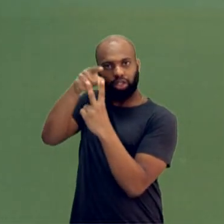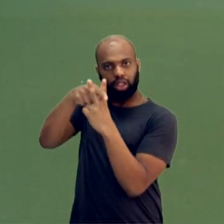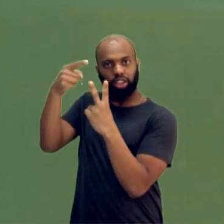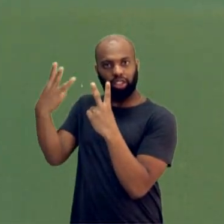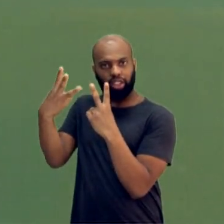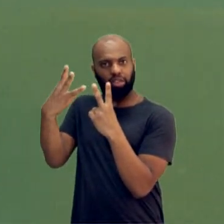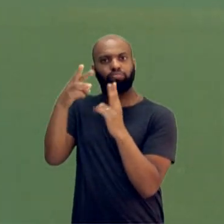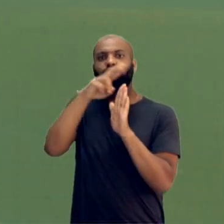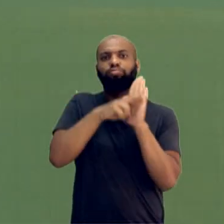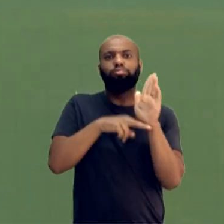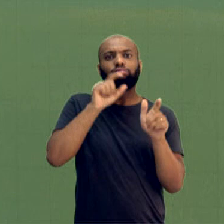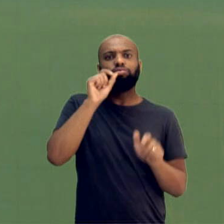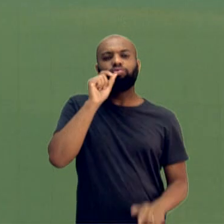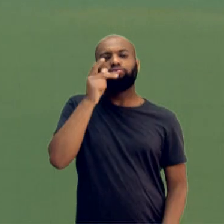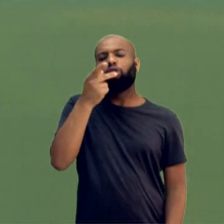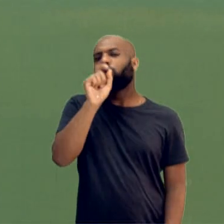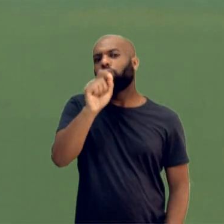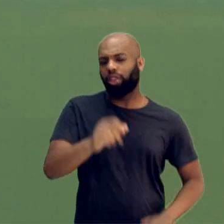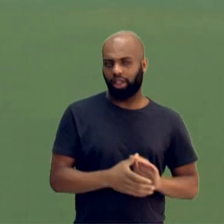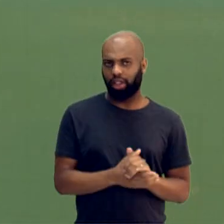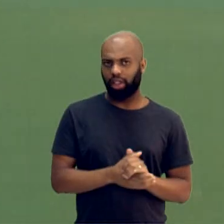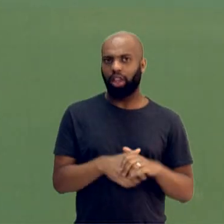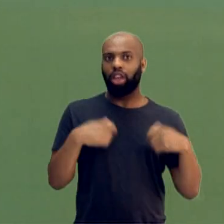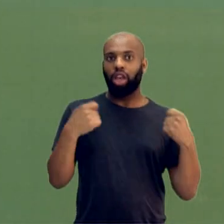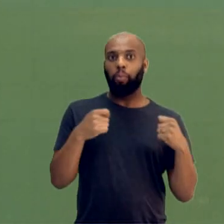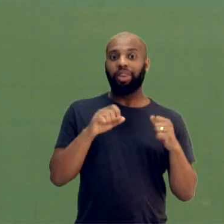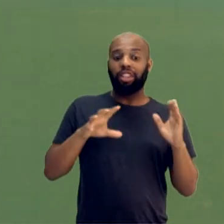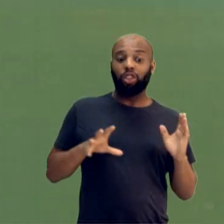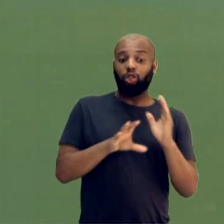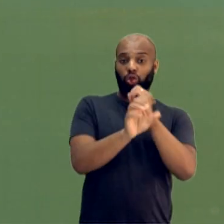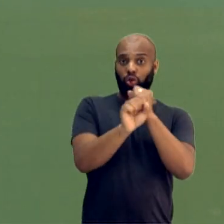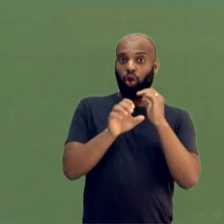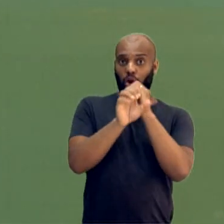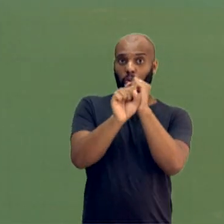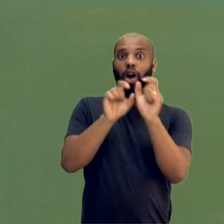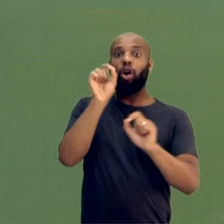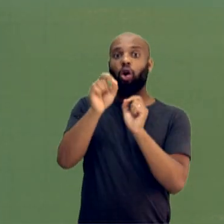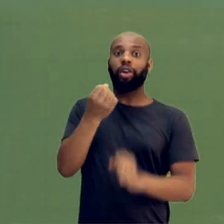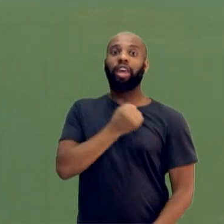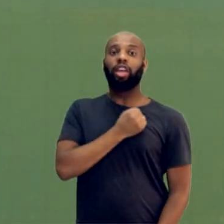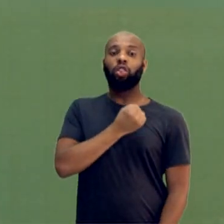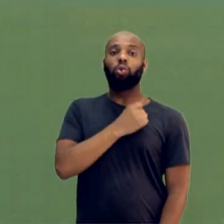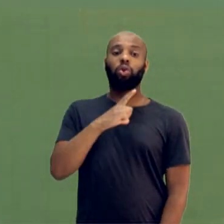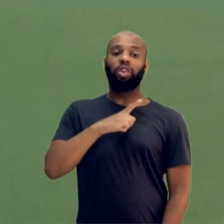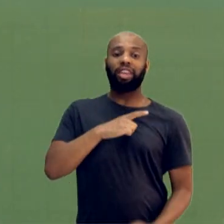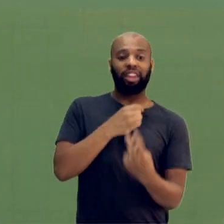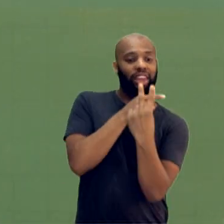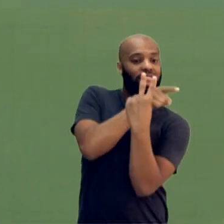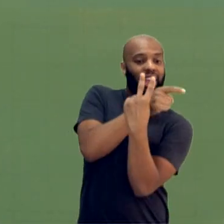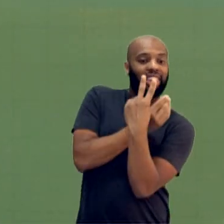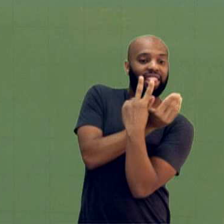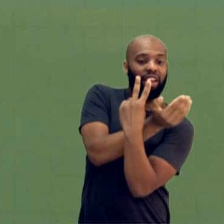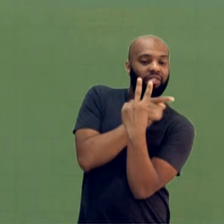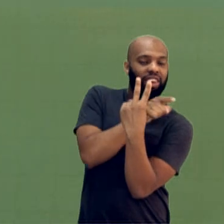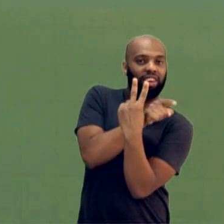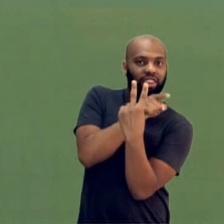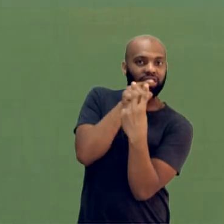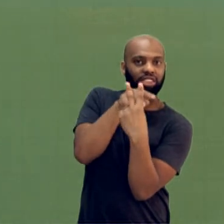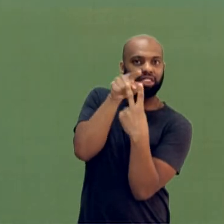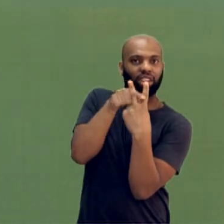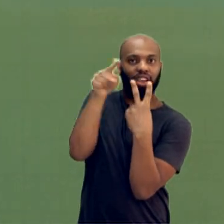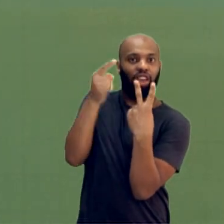a propriedade? Somamos e subtraímos os externos dos radicais. Quem